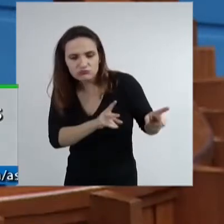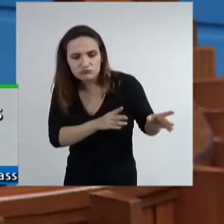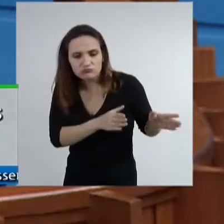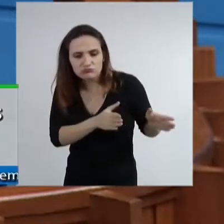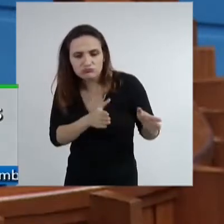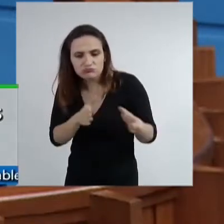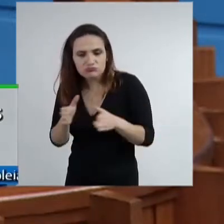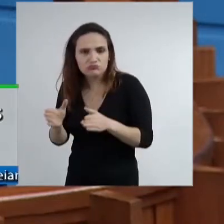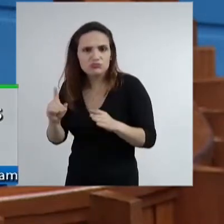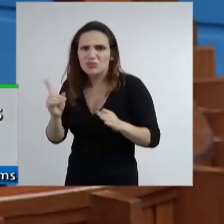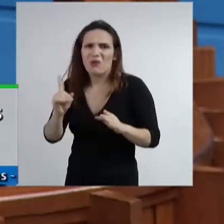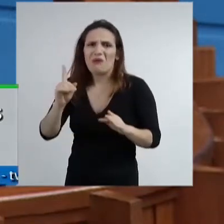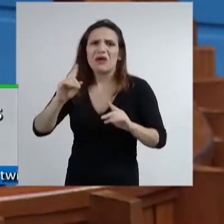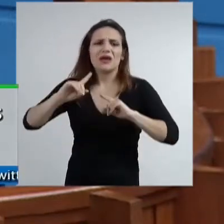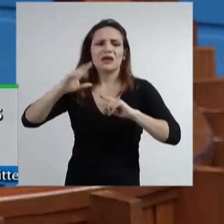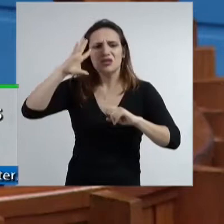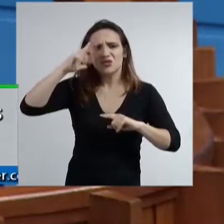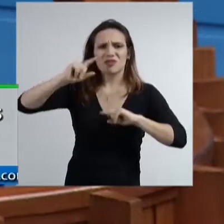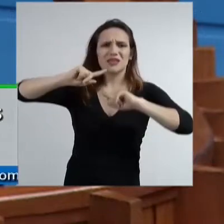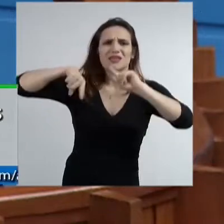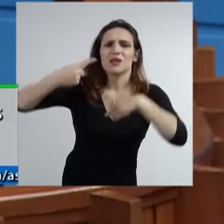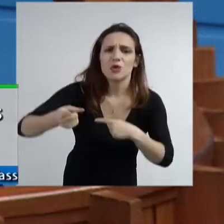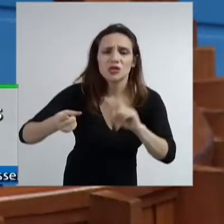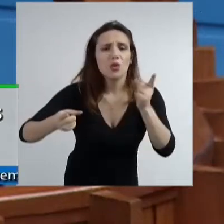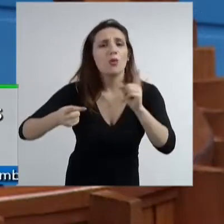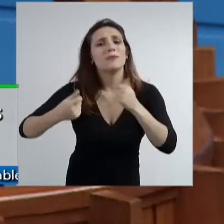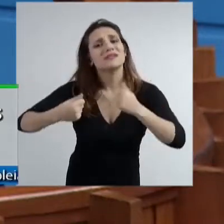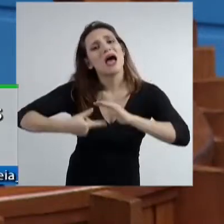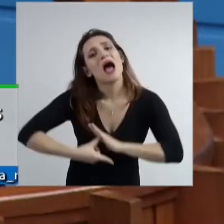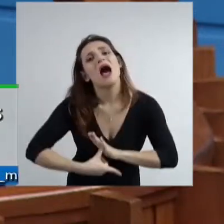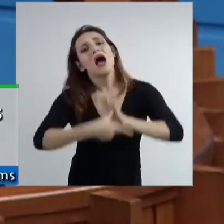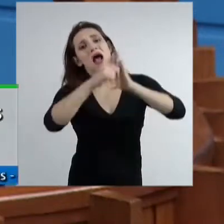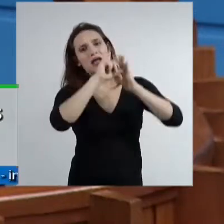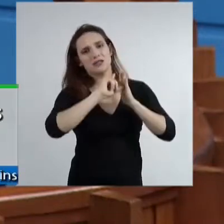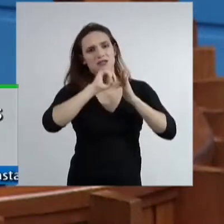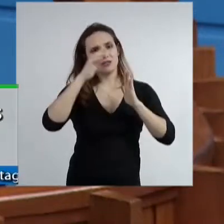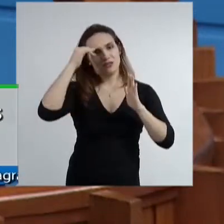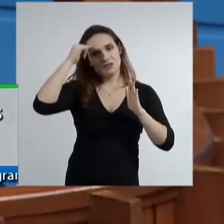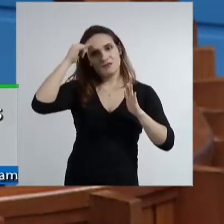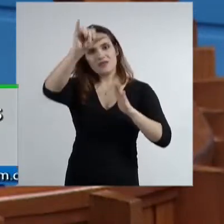o fogo ou de chorar o leite derramado, não é o adequado.